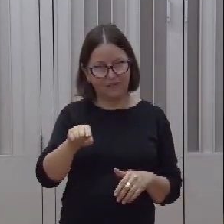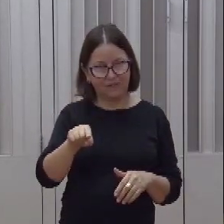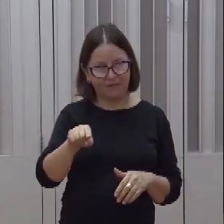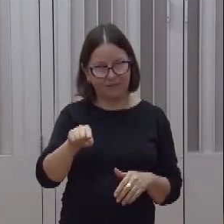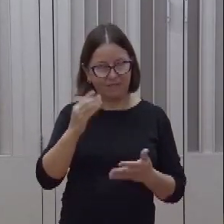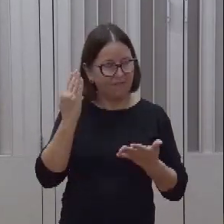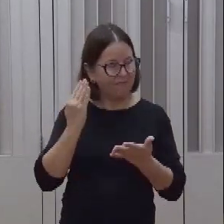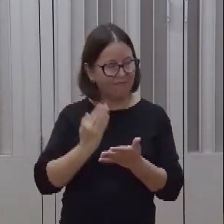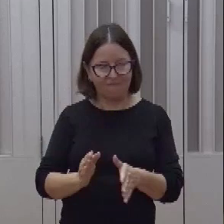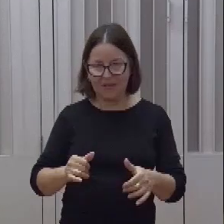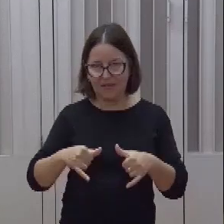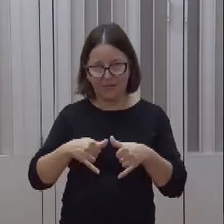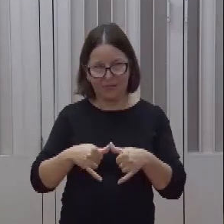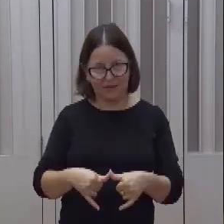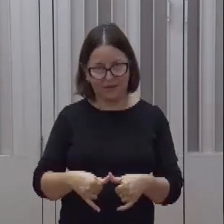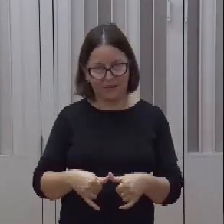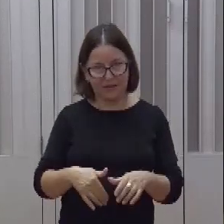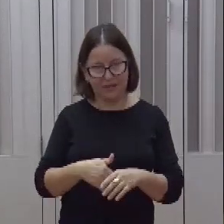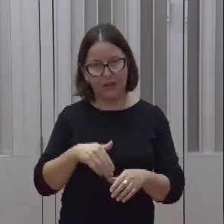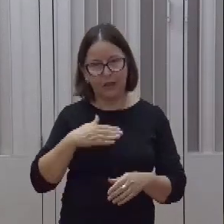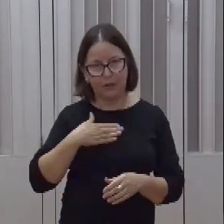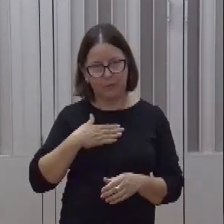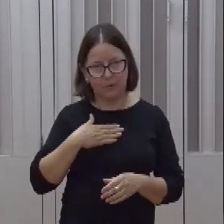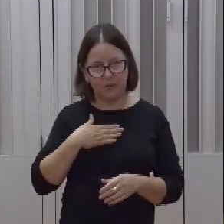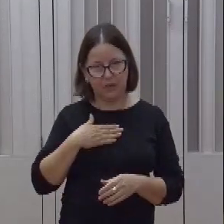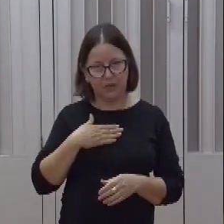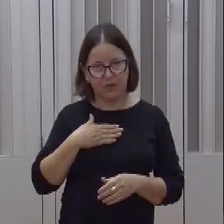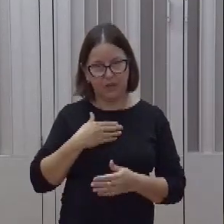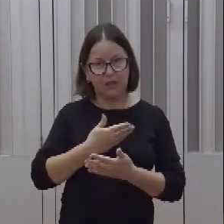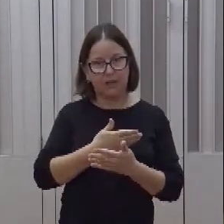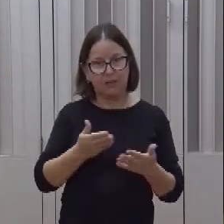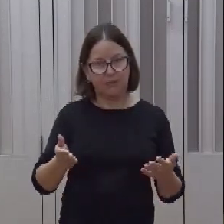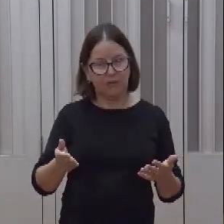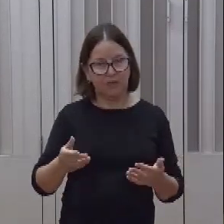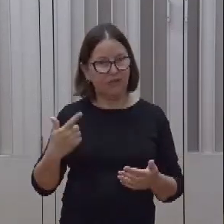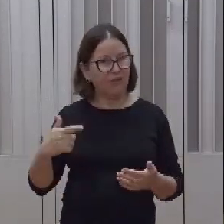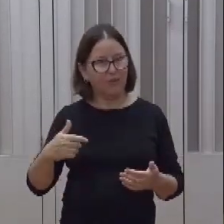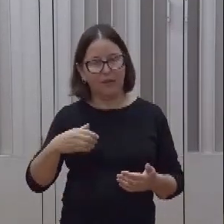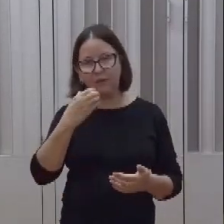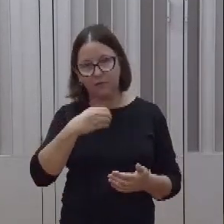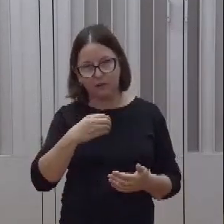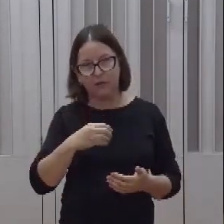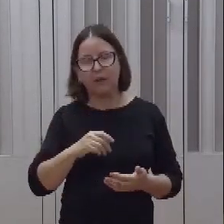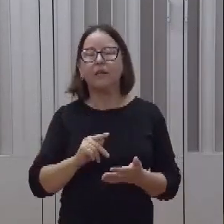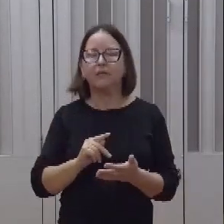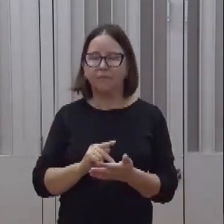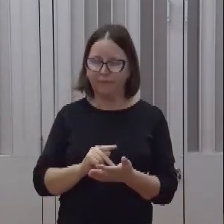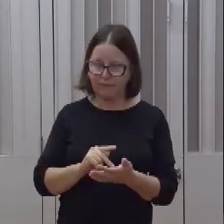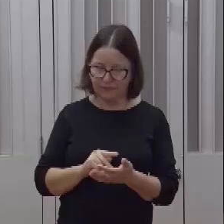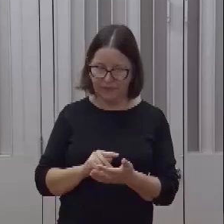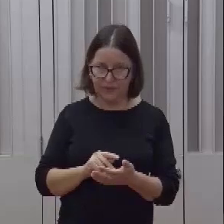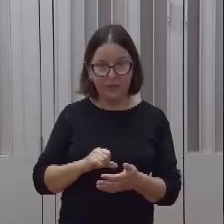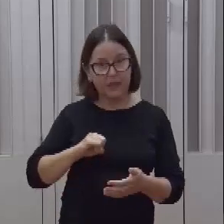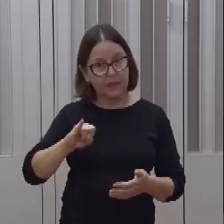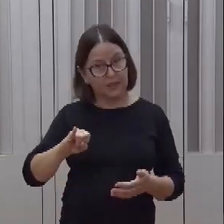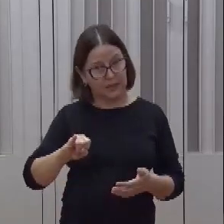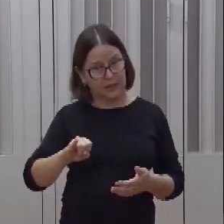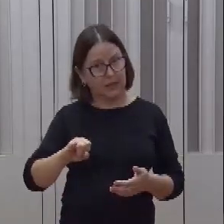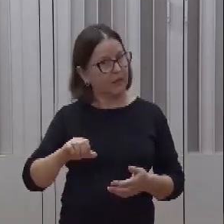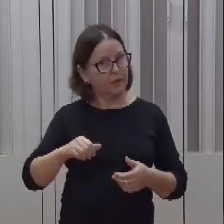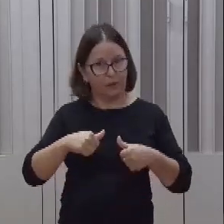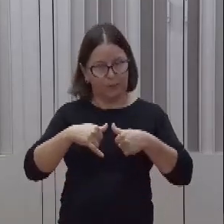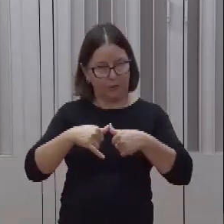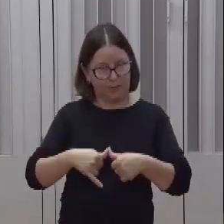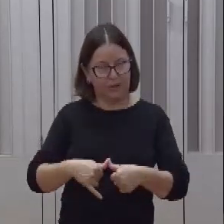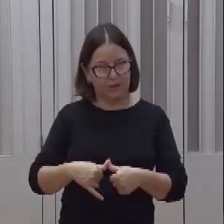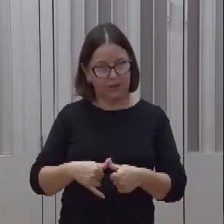deixar de permanecer em mim, vocês serão infrutíferos. É verdade que se não permanecer, vai ser infrutífero, mas ele não